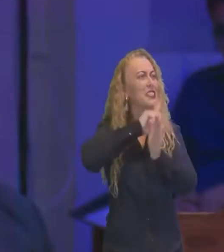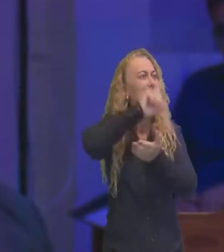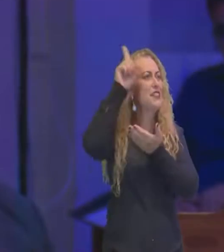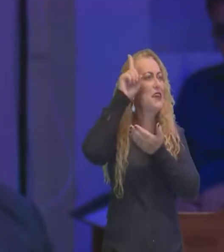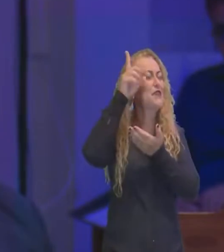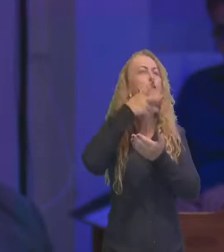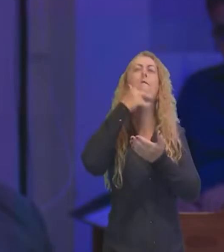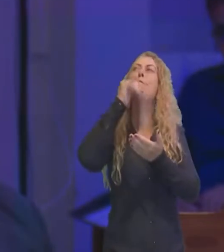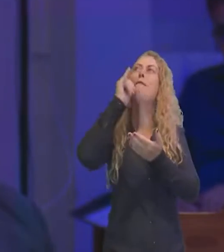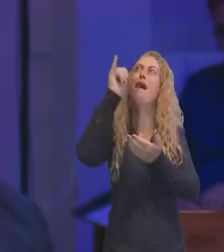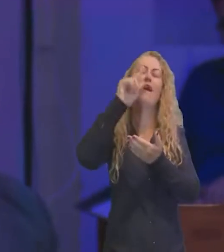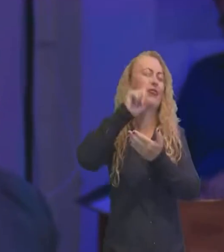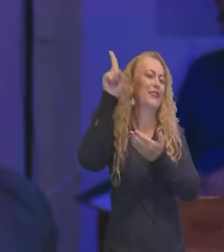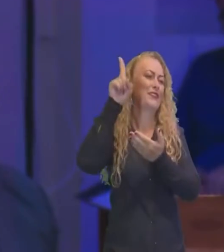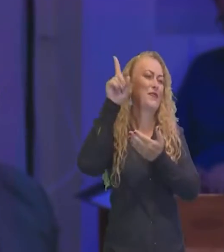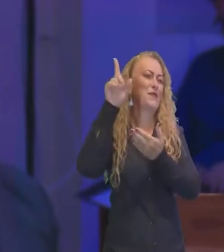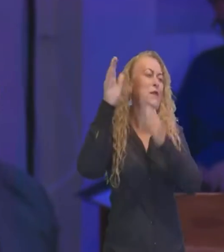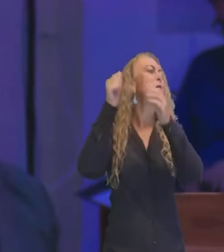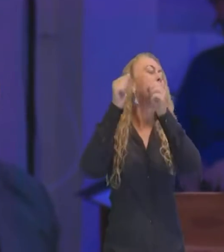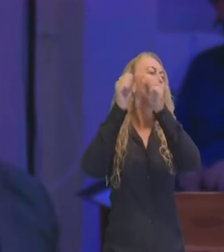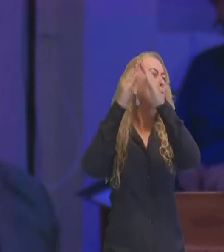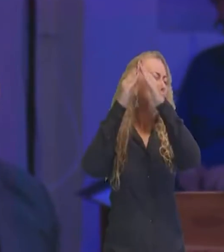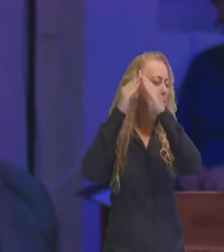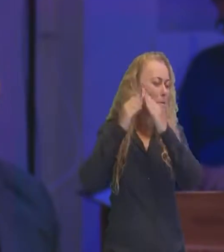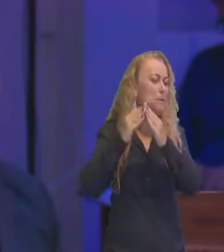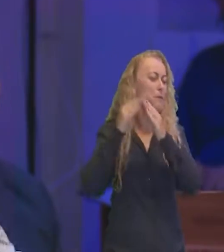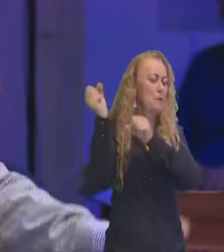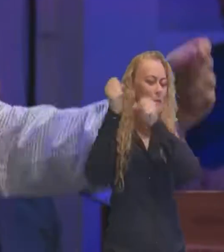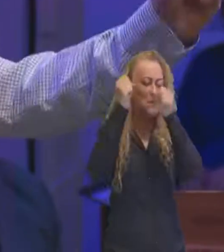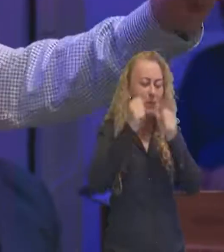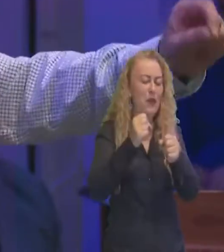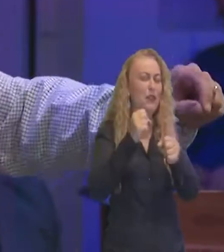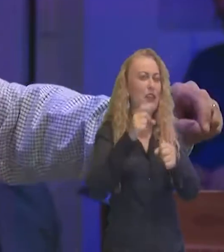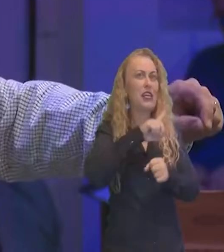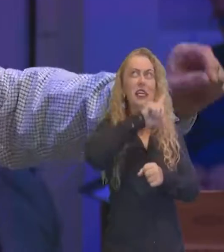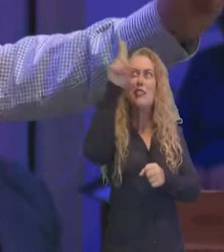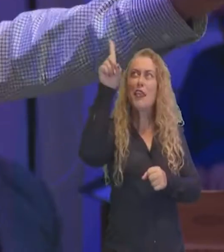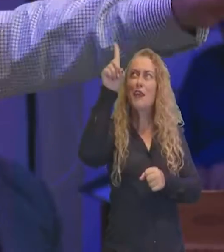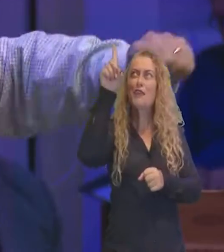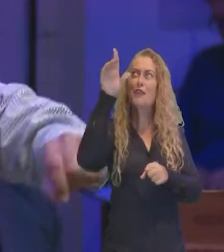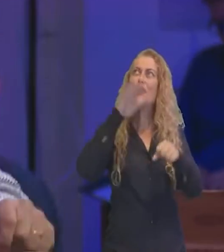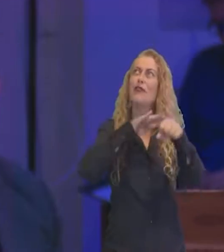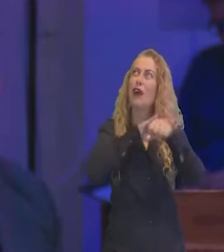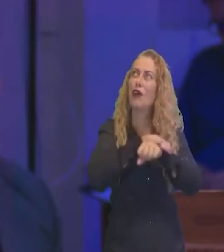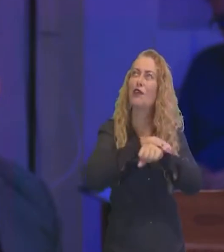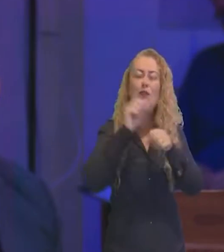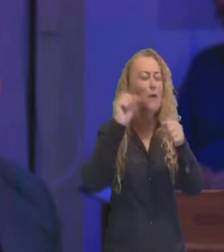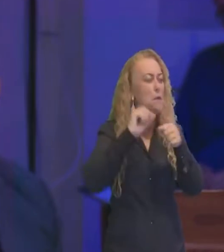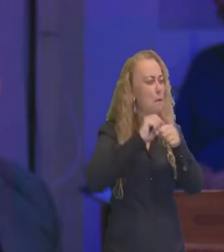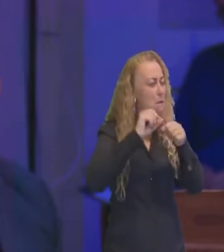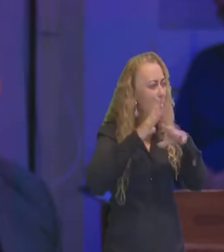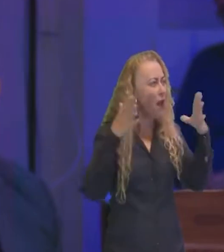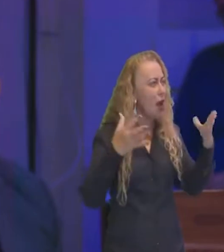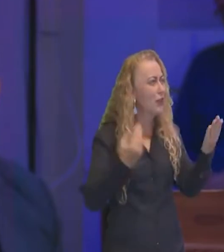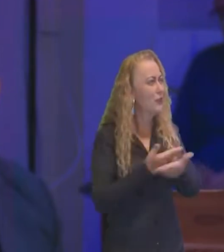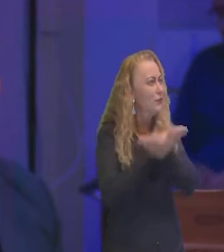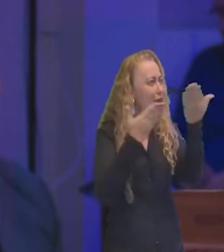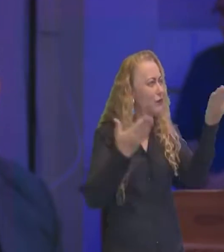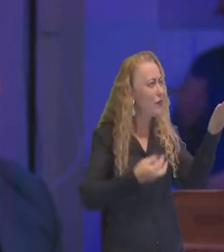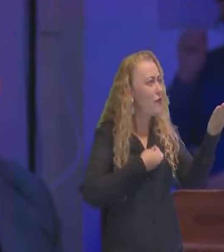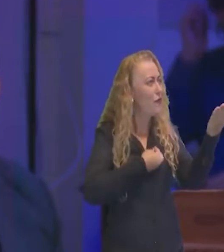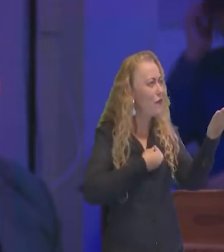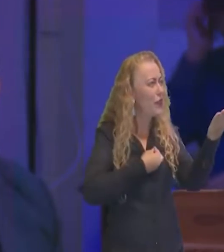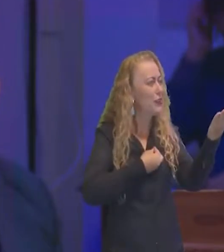nosso Pai. Pode falar. Deus nessa noite quer fazer um milagre na sua vida e no